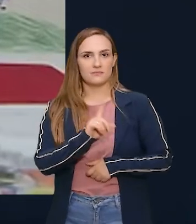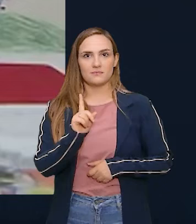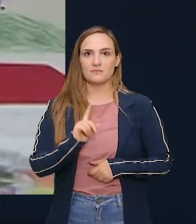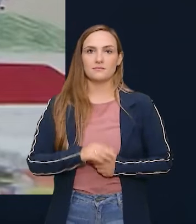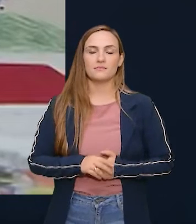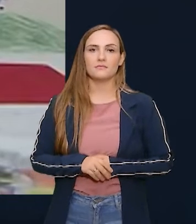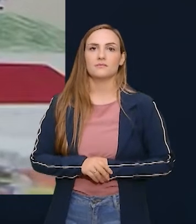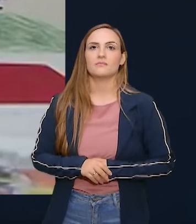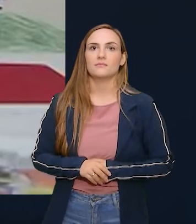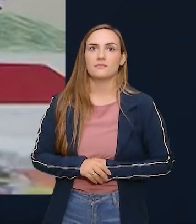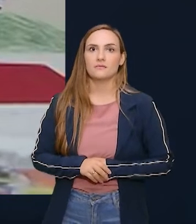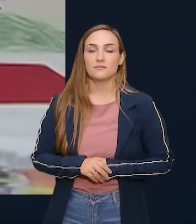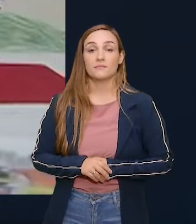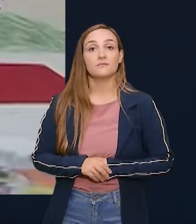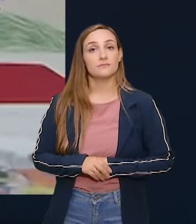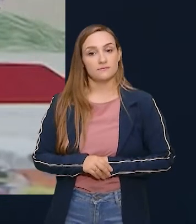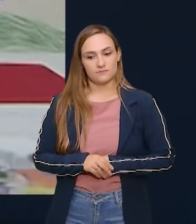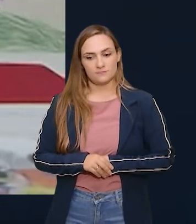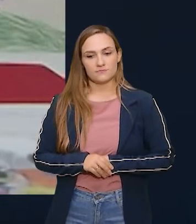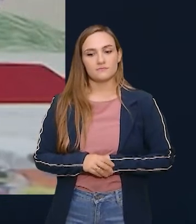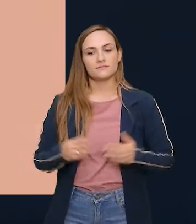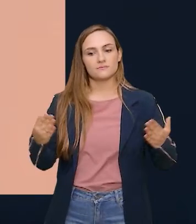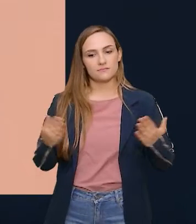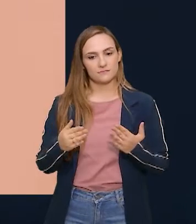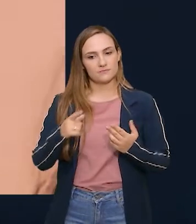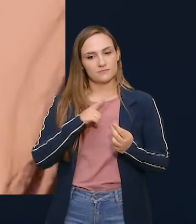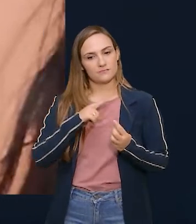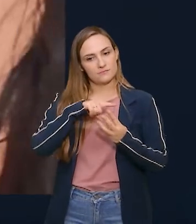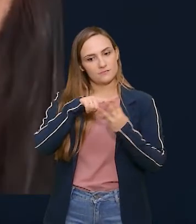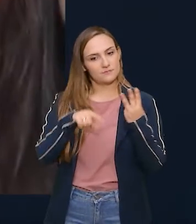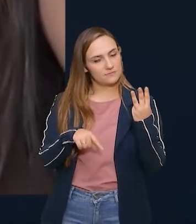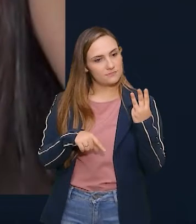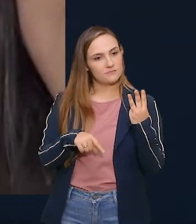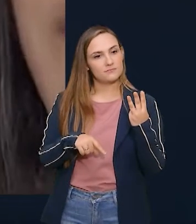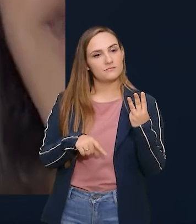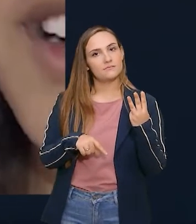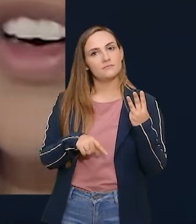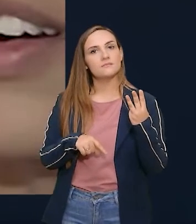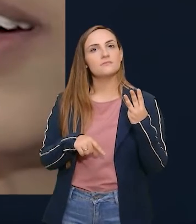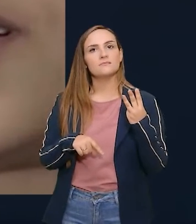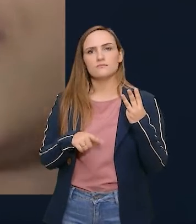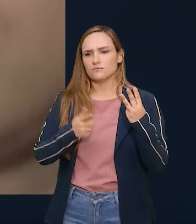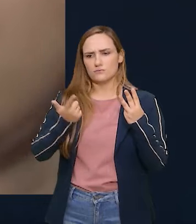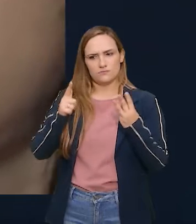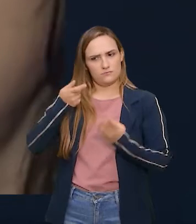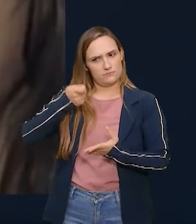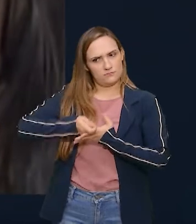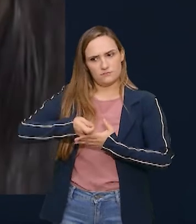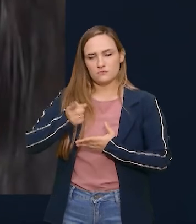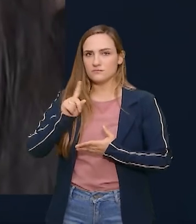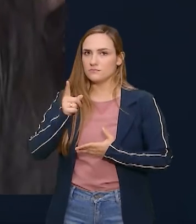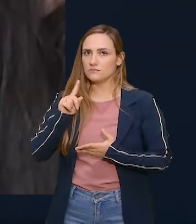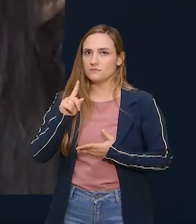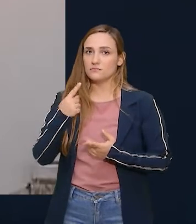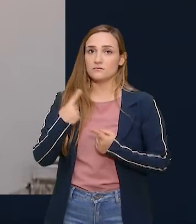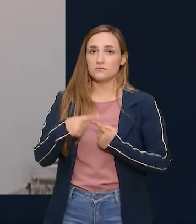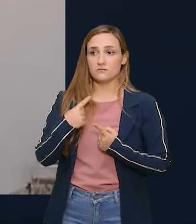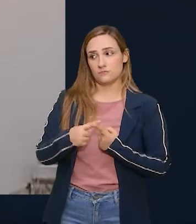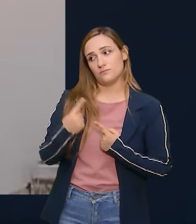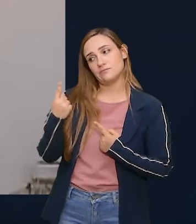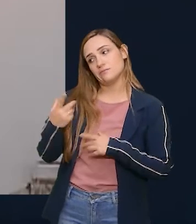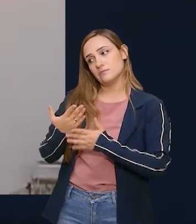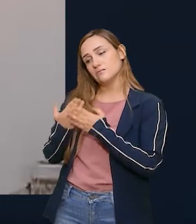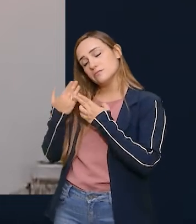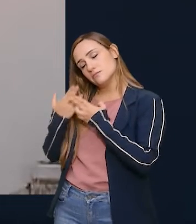não tenho muita prática com matemática. Eu não gosto. O estímulo na casa desse trio de superpoderosas é constante, tudo